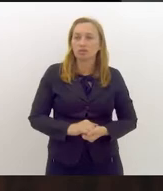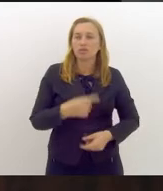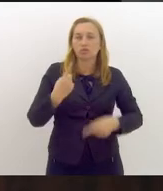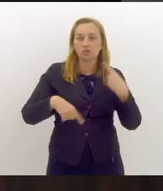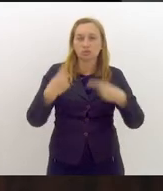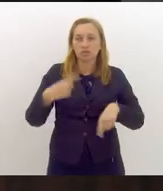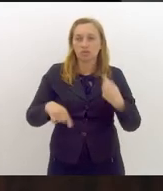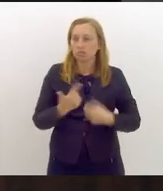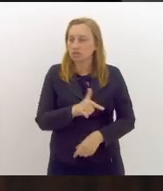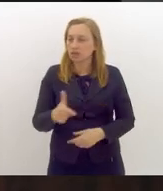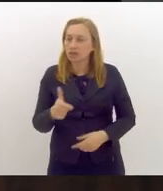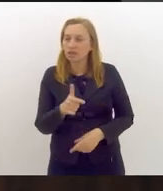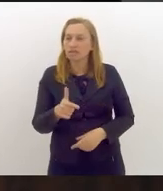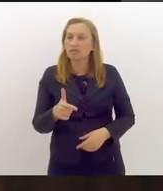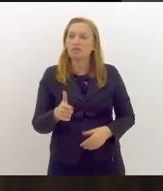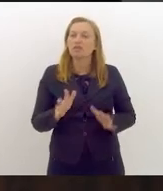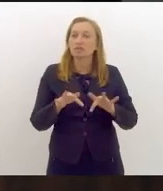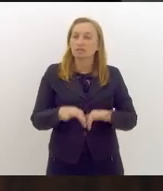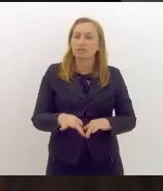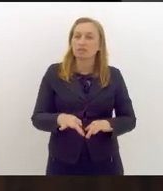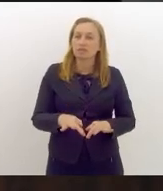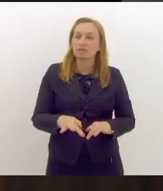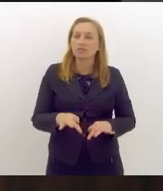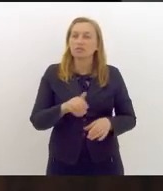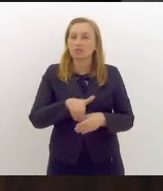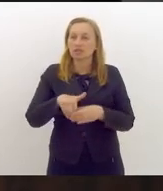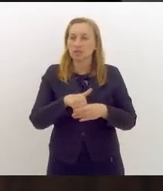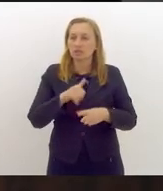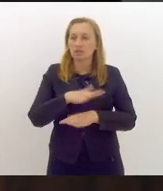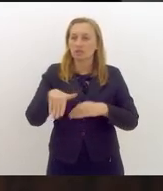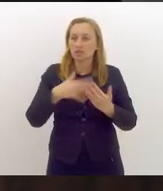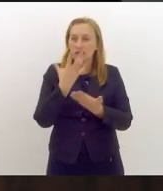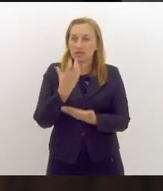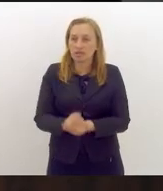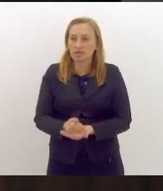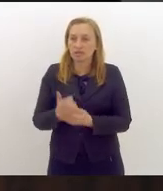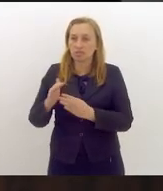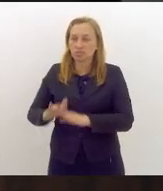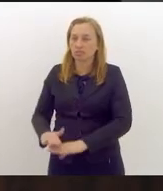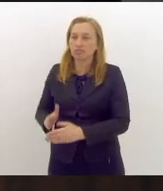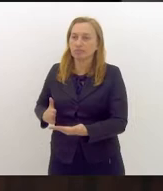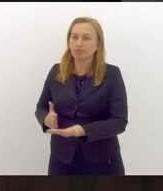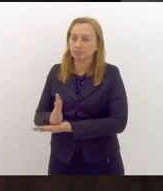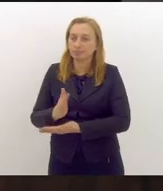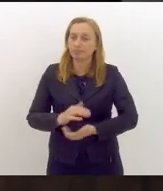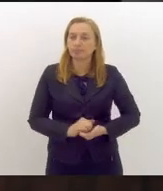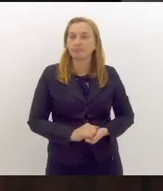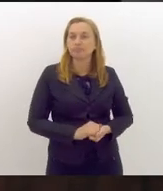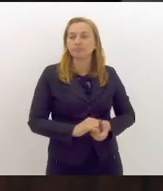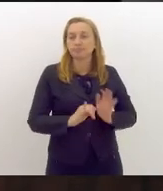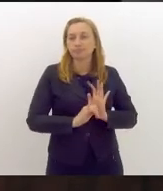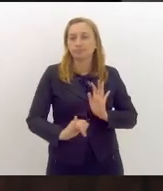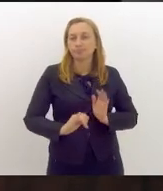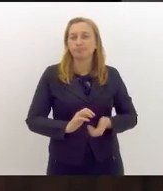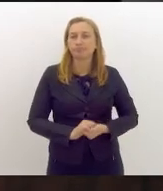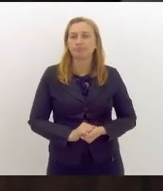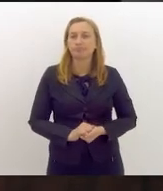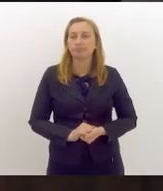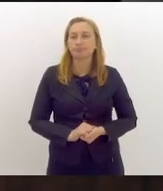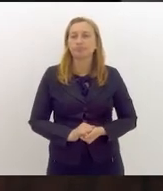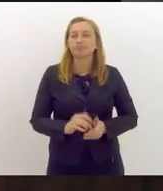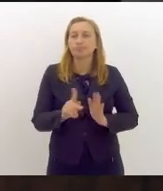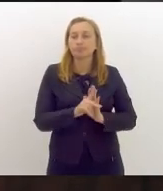não havendo o que Queira discutir encerrada a discussão em votação seus que aprovam permaneça Como estão aprovado vai autógrafo